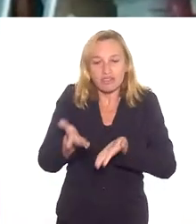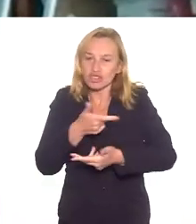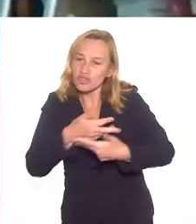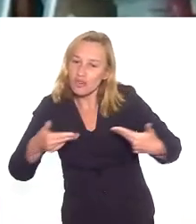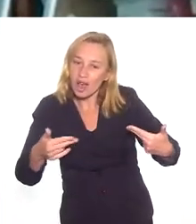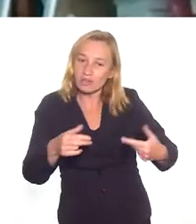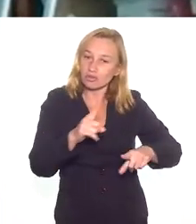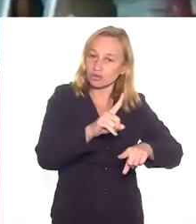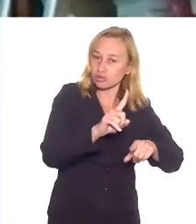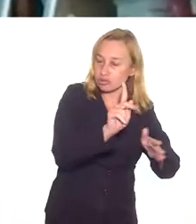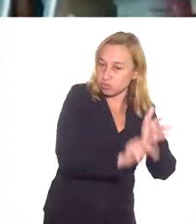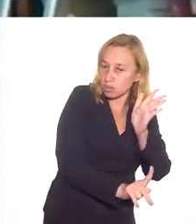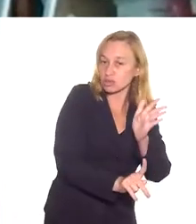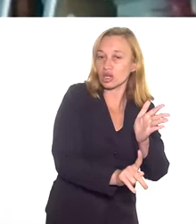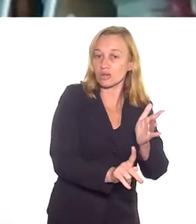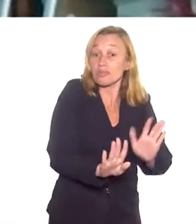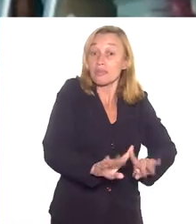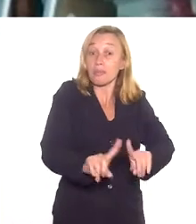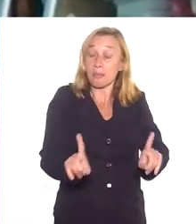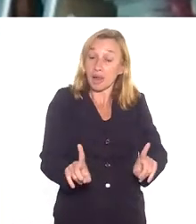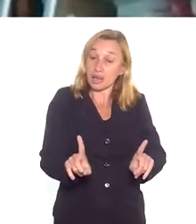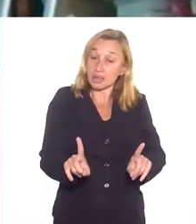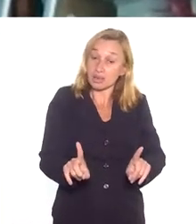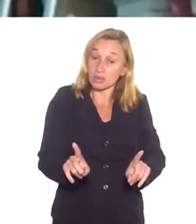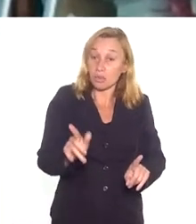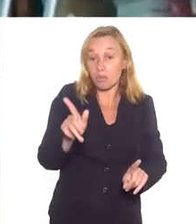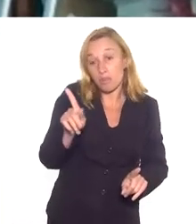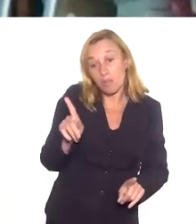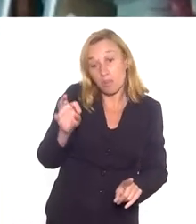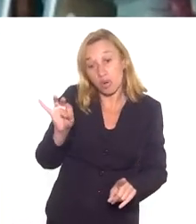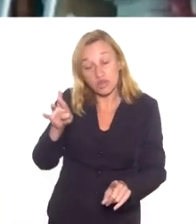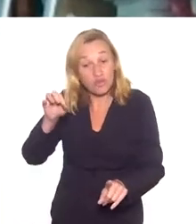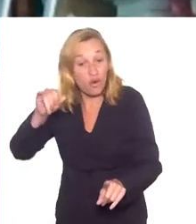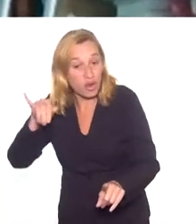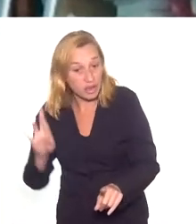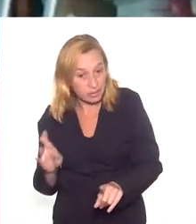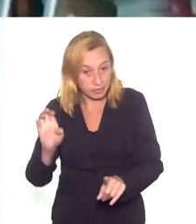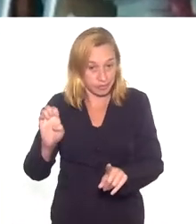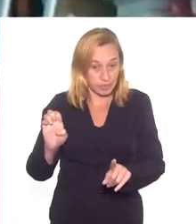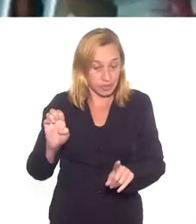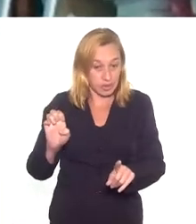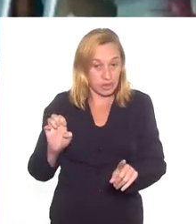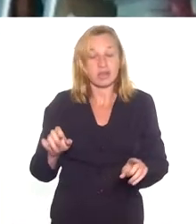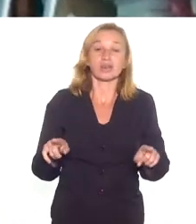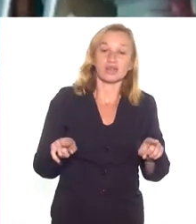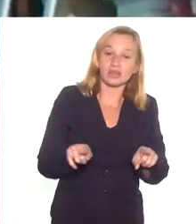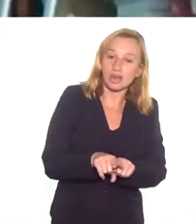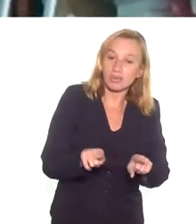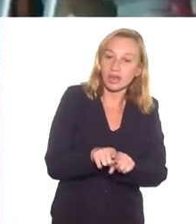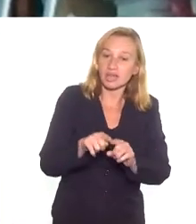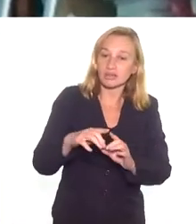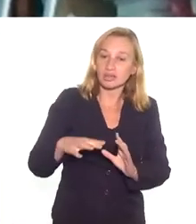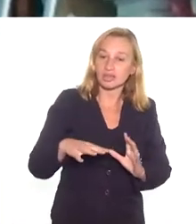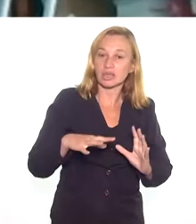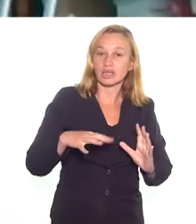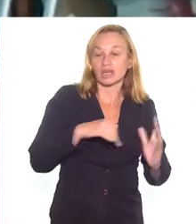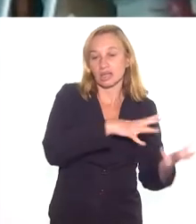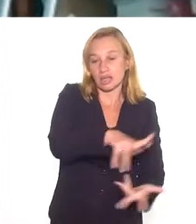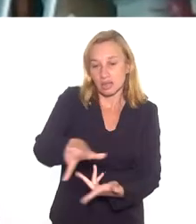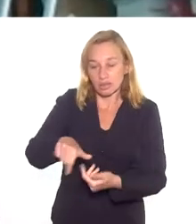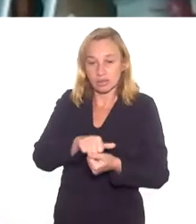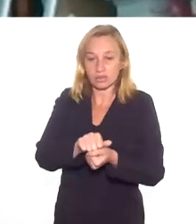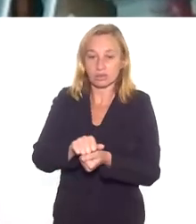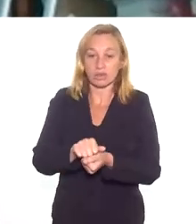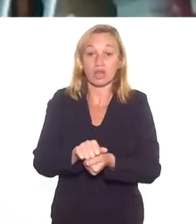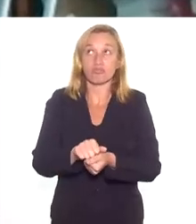vários projetos, tais como o portfólio da Unesco e também dos voluntários das Nações